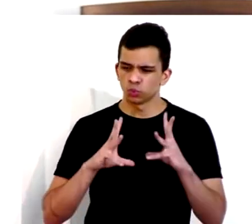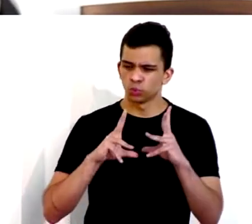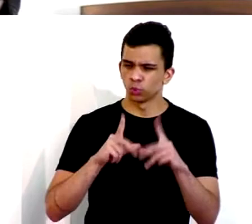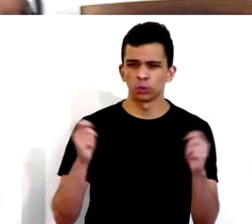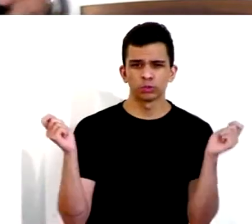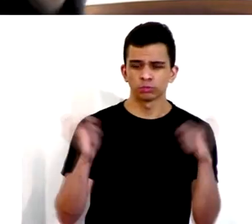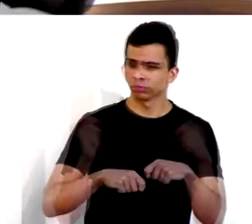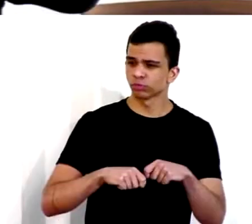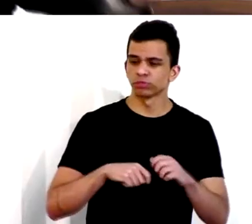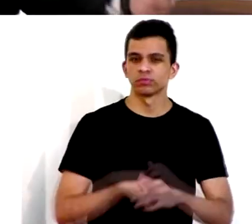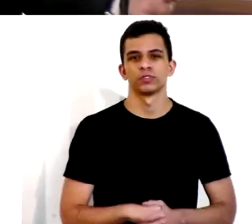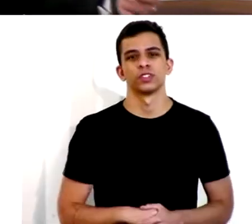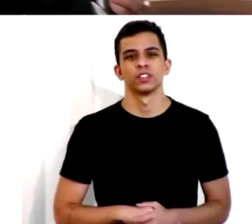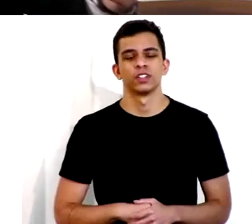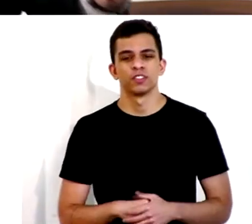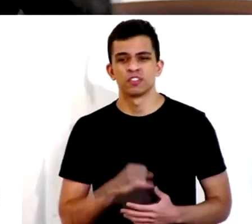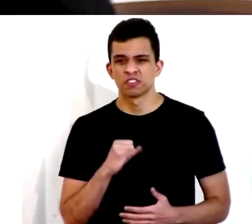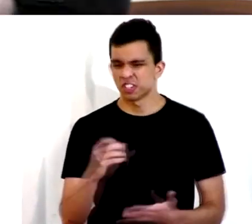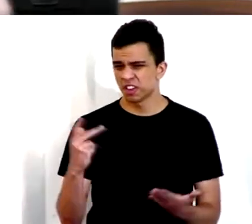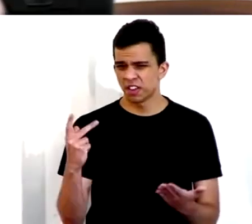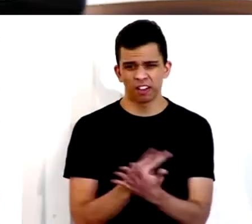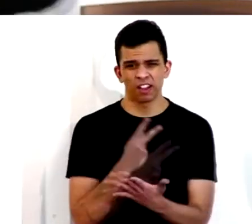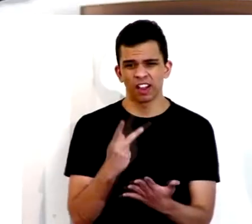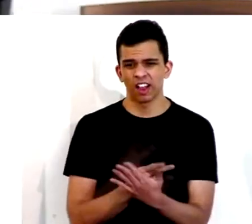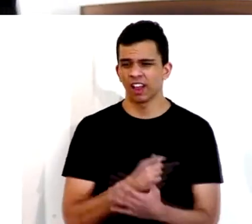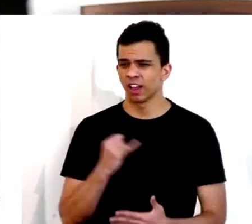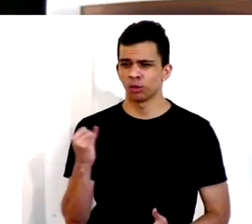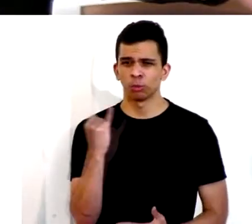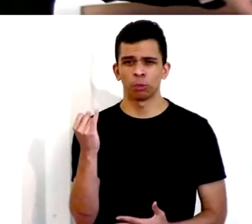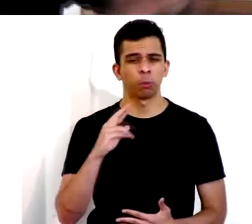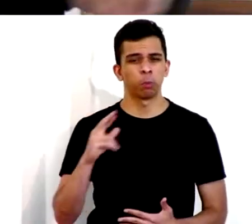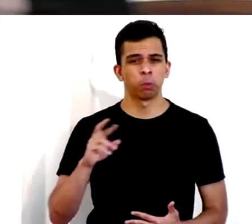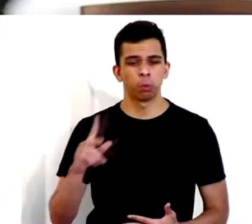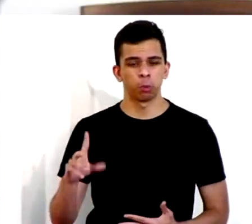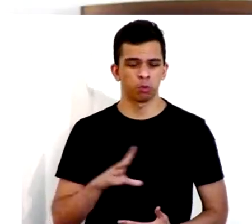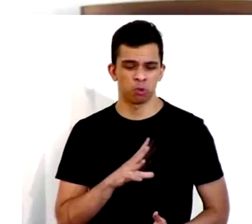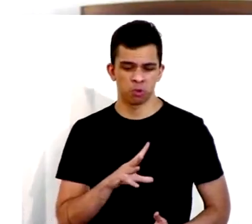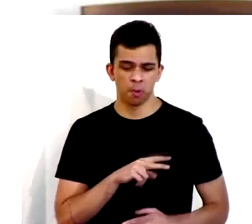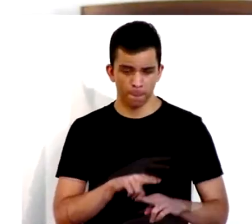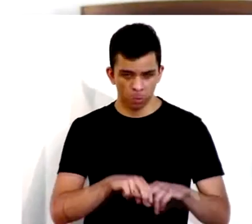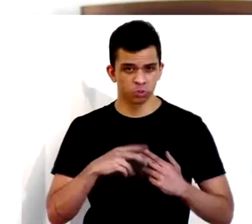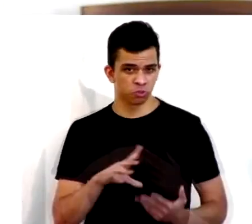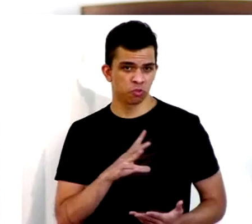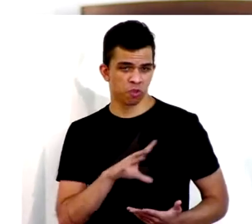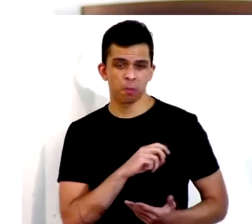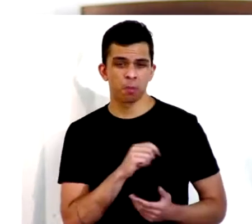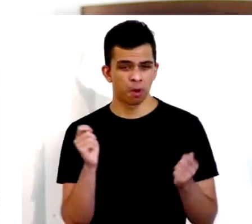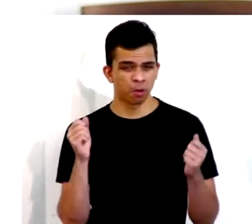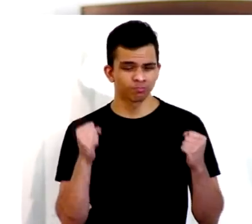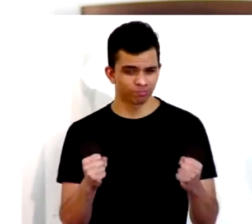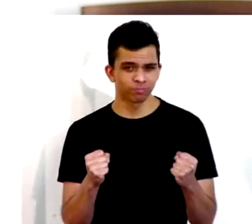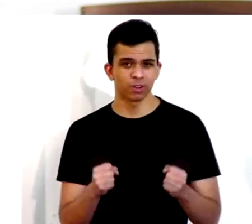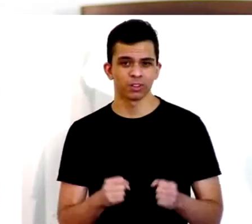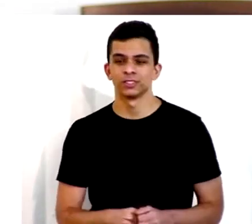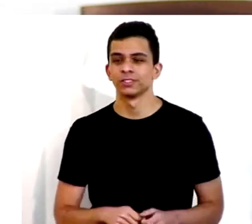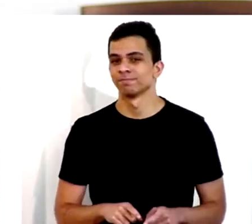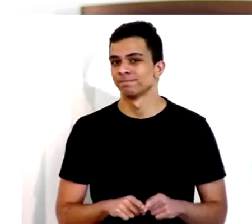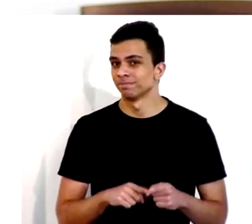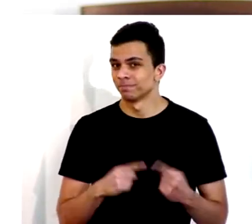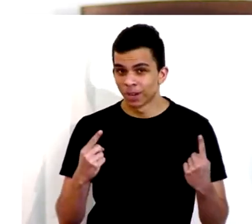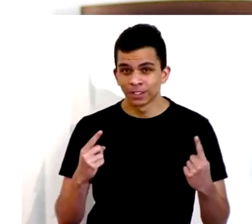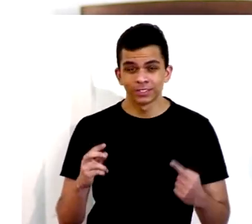vale, talvez você se enganou com aquela pessoa, vale a pena romper aquele laço para você viver com outra. Por quê? Porque é